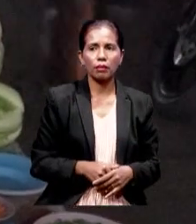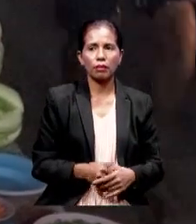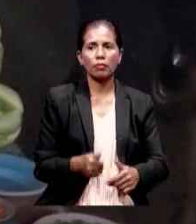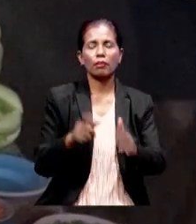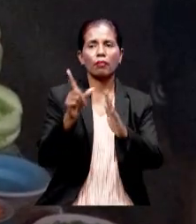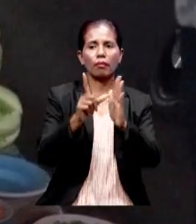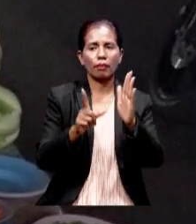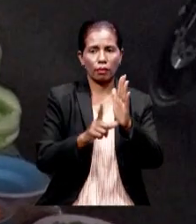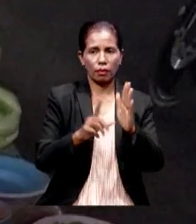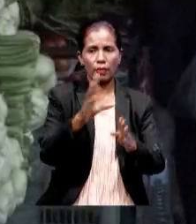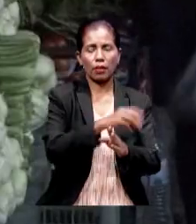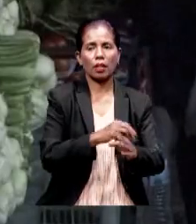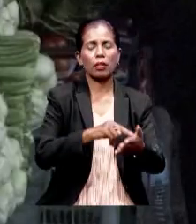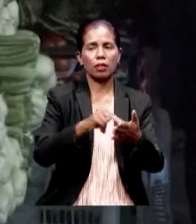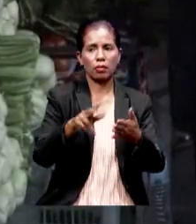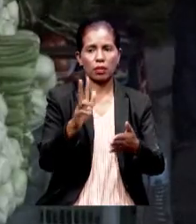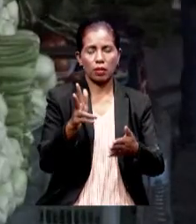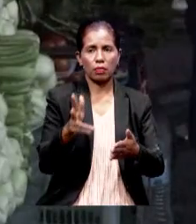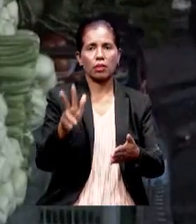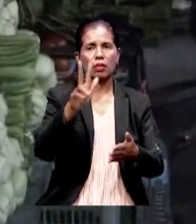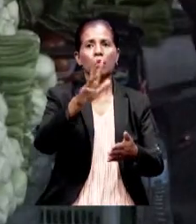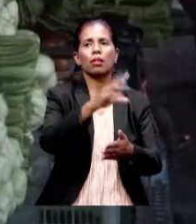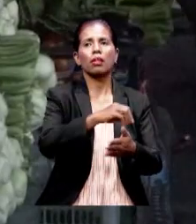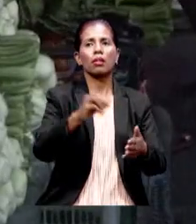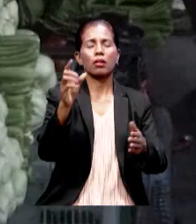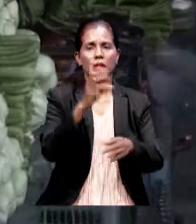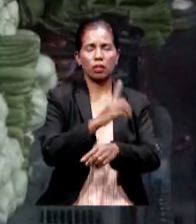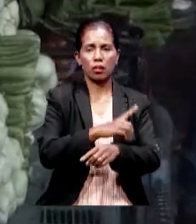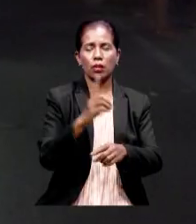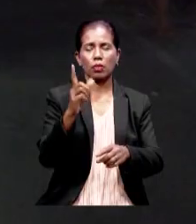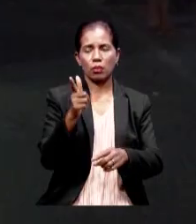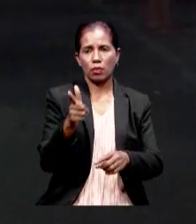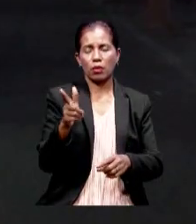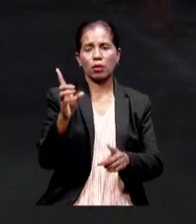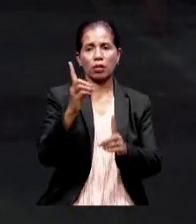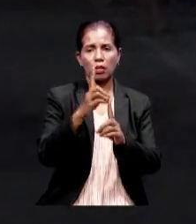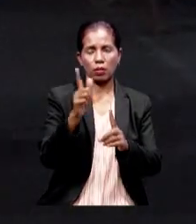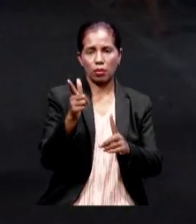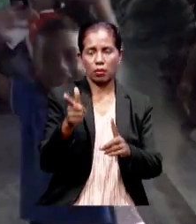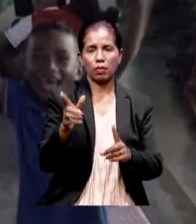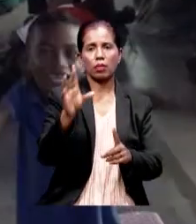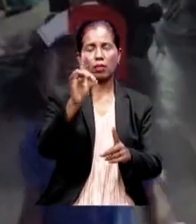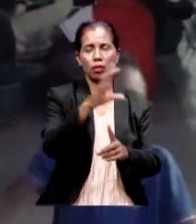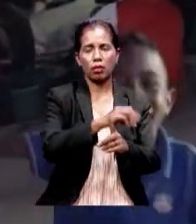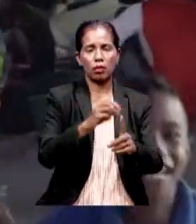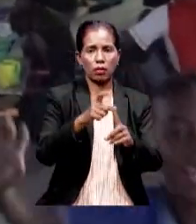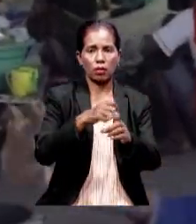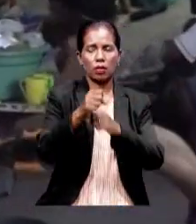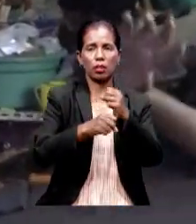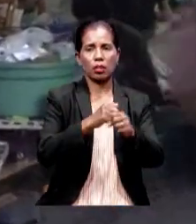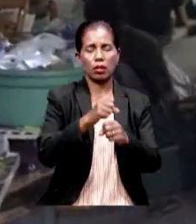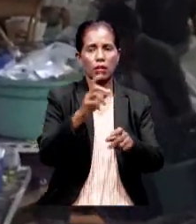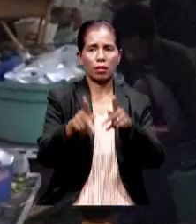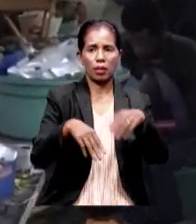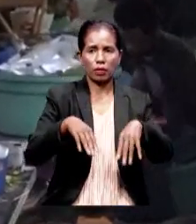decreto lei ordem pública número tolonolo resintolo bara loron ronolo resinhitu bara fulang agosto tira rihun rua walu bandu